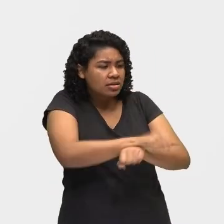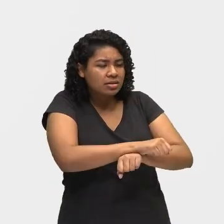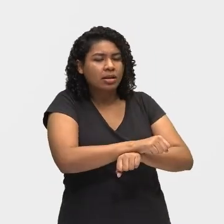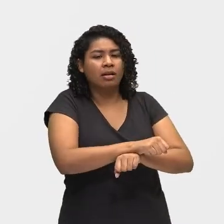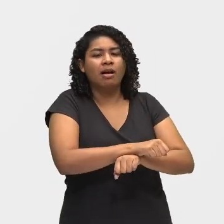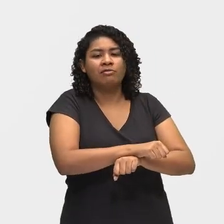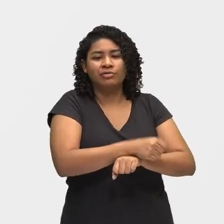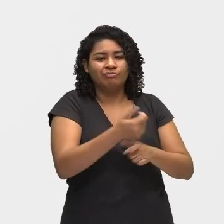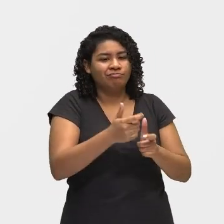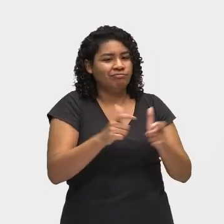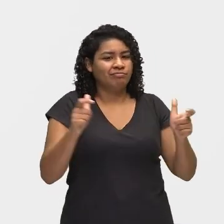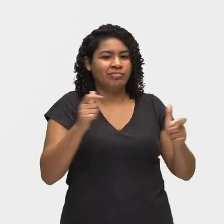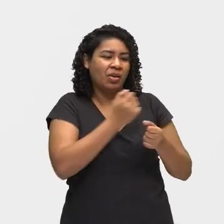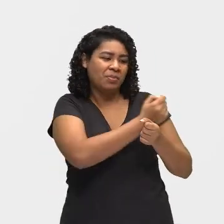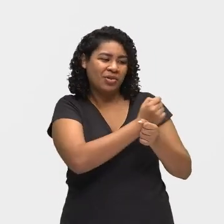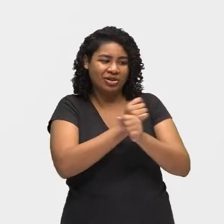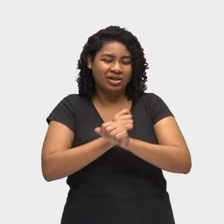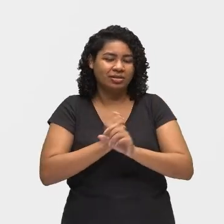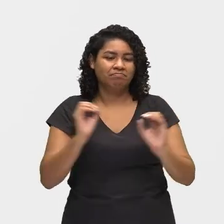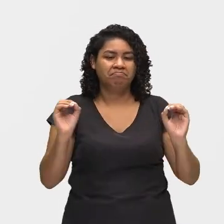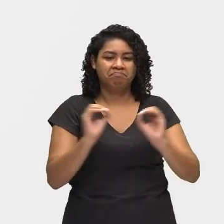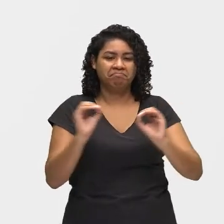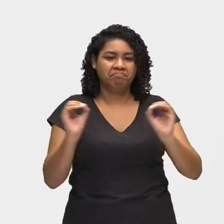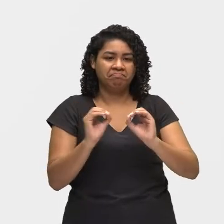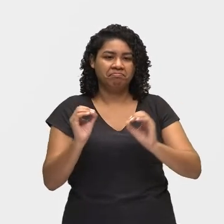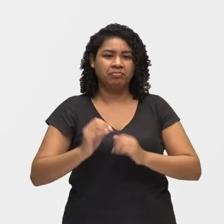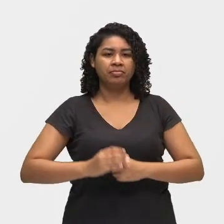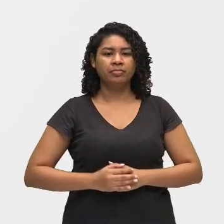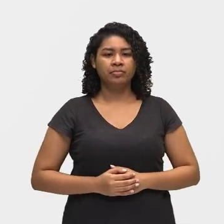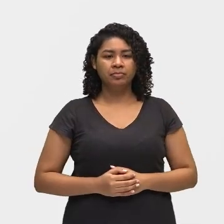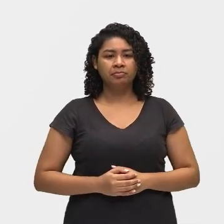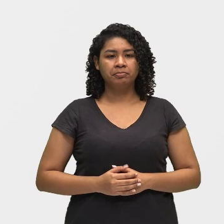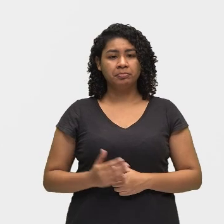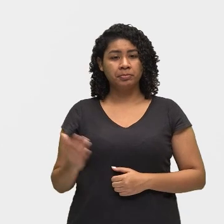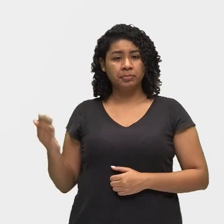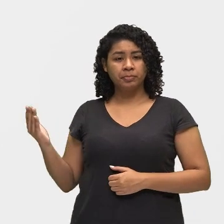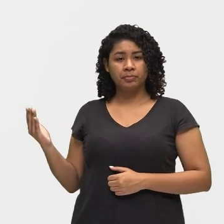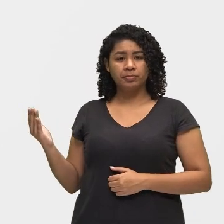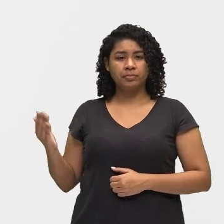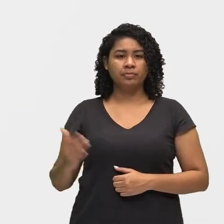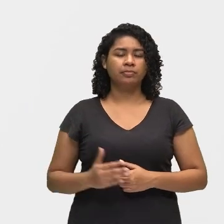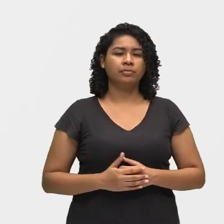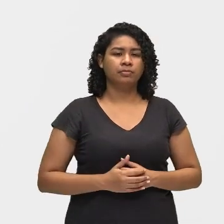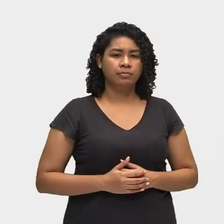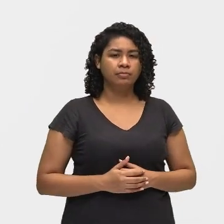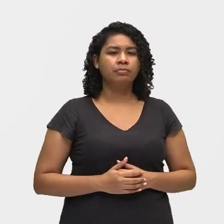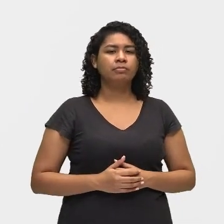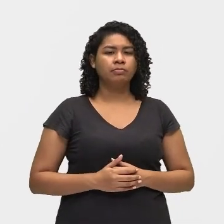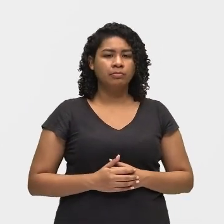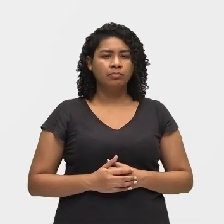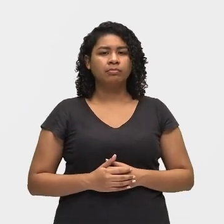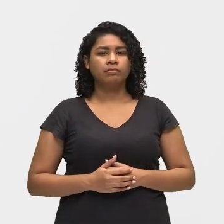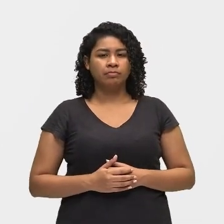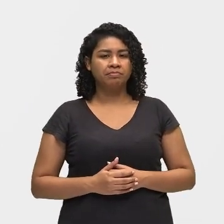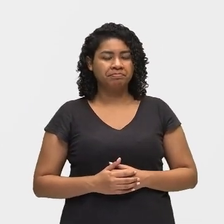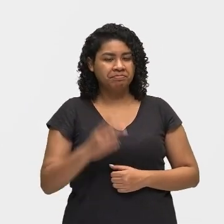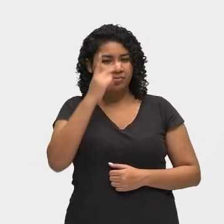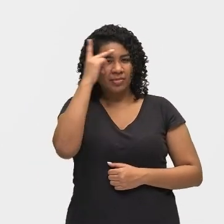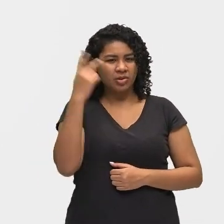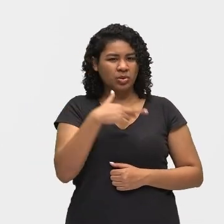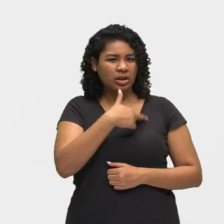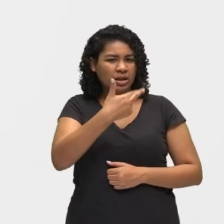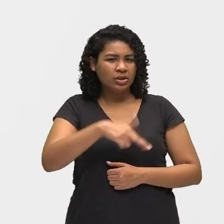para protegê-los dela. Continuando, quarto ponto, desagradava os missionários religiosos